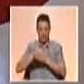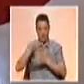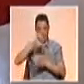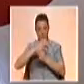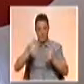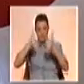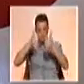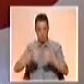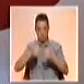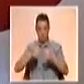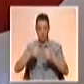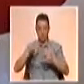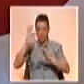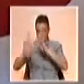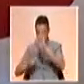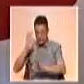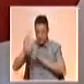água, portanto, sem